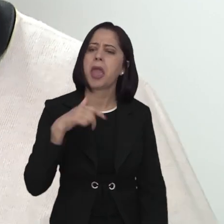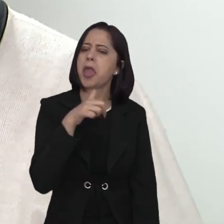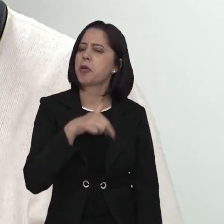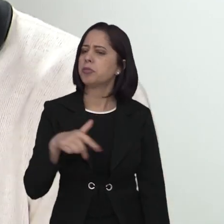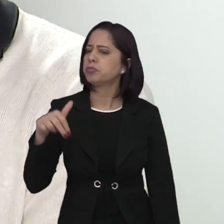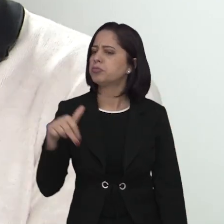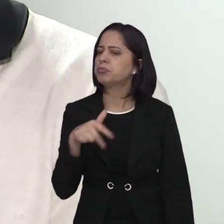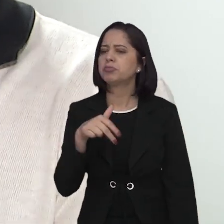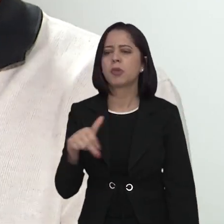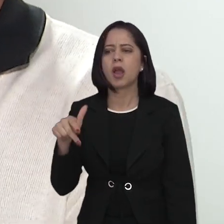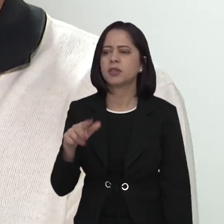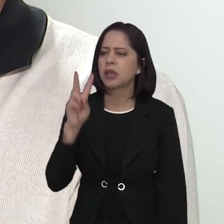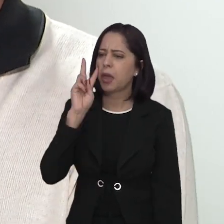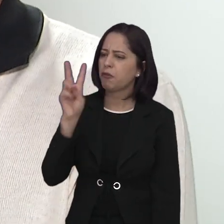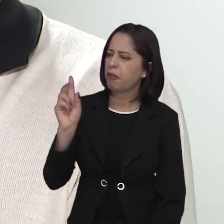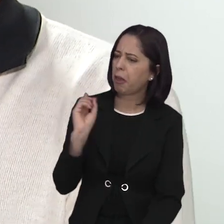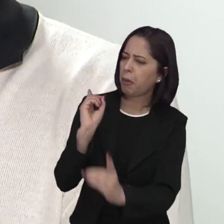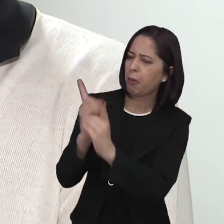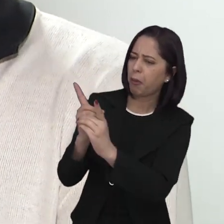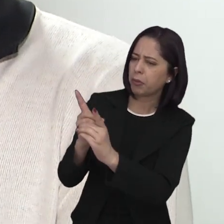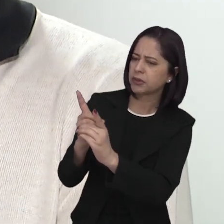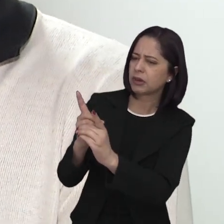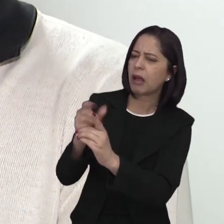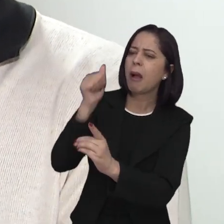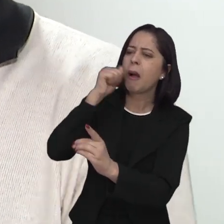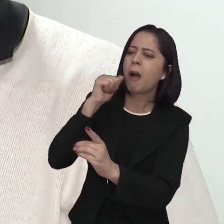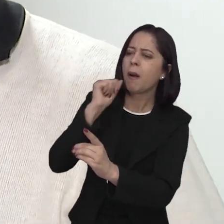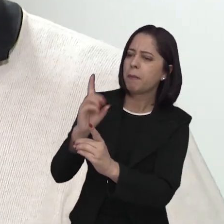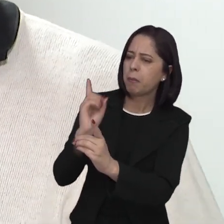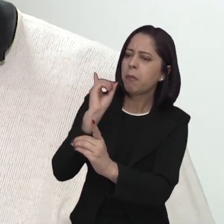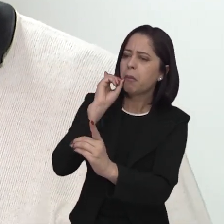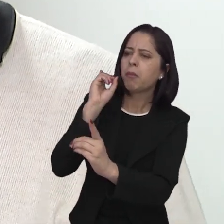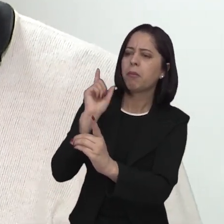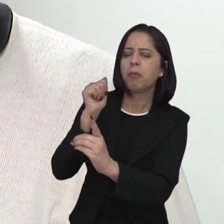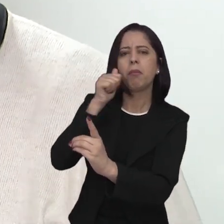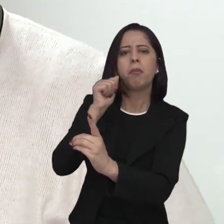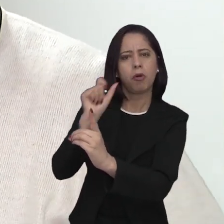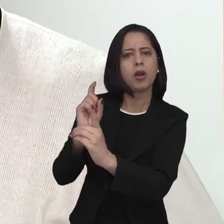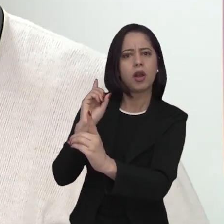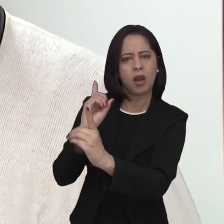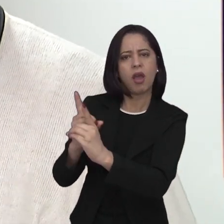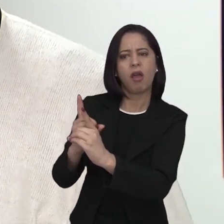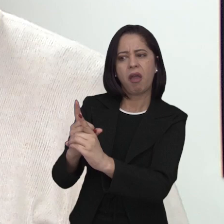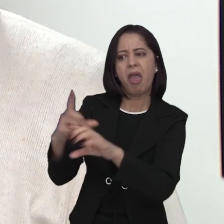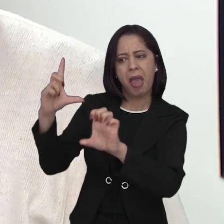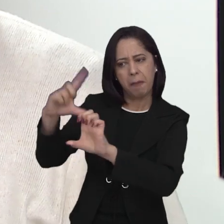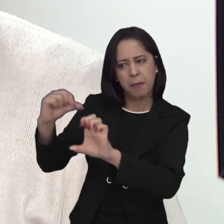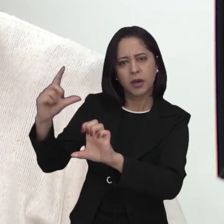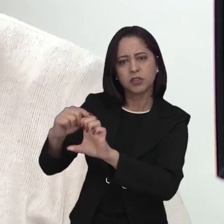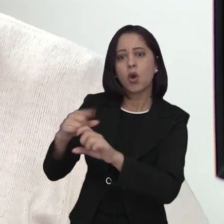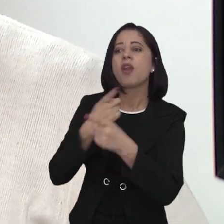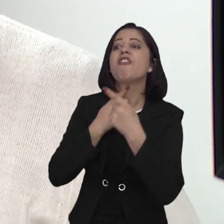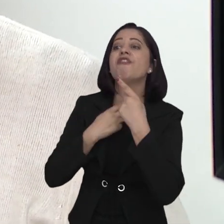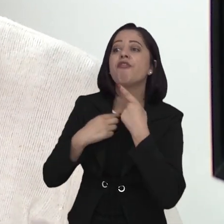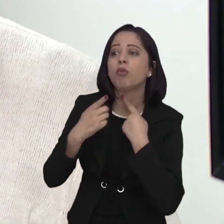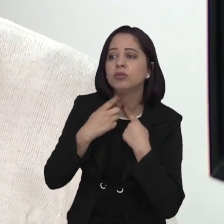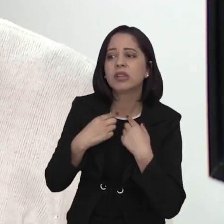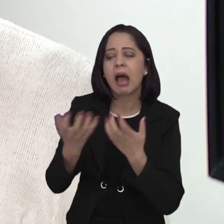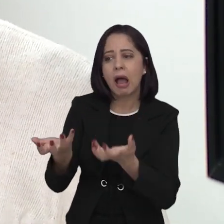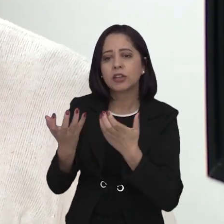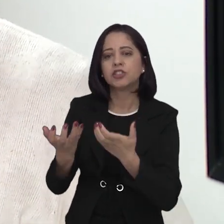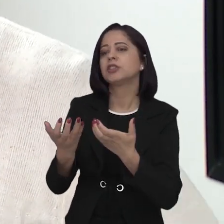pela cidade, a gente encontra muitas mulheres, né, que são empreendedoras, têm o desejo, né, de repente,